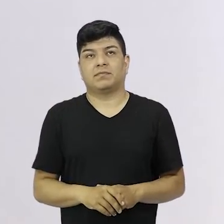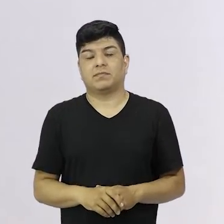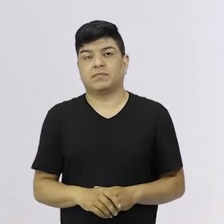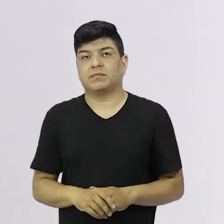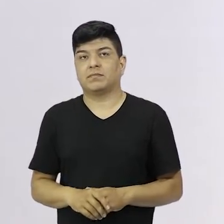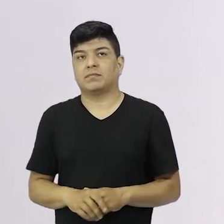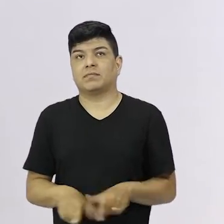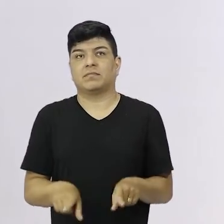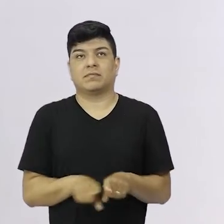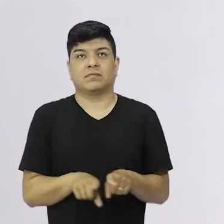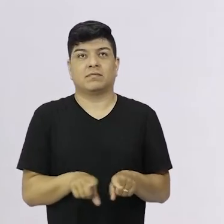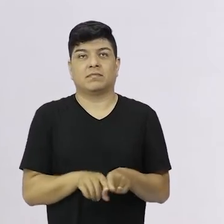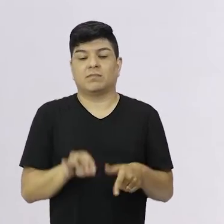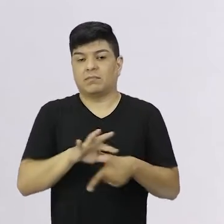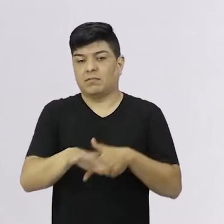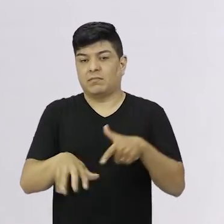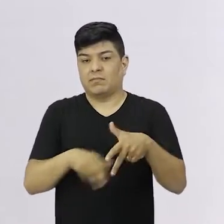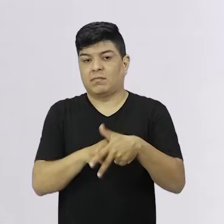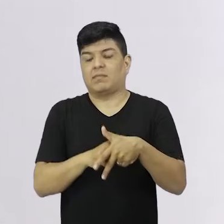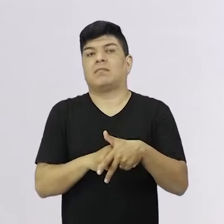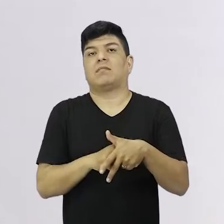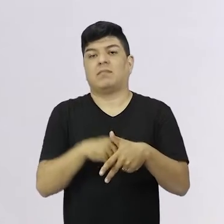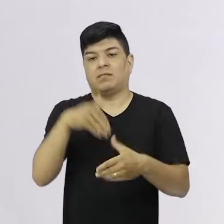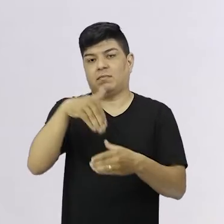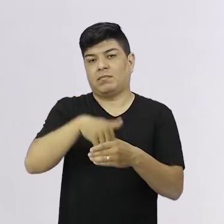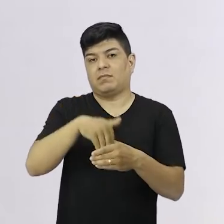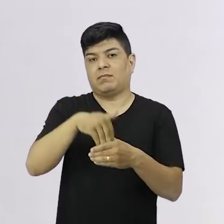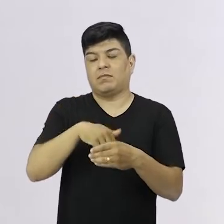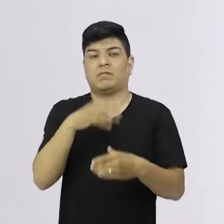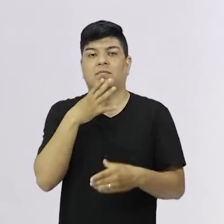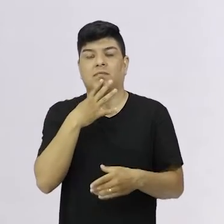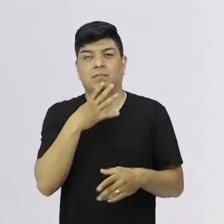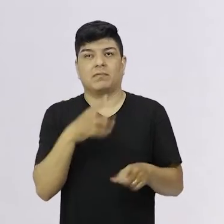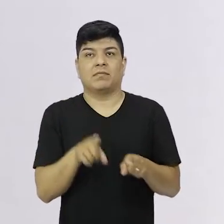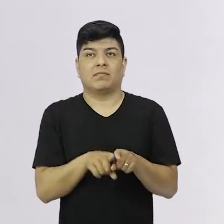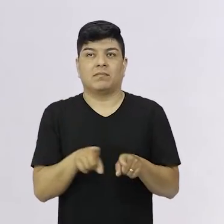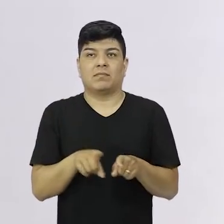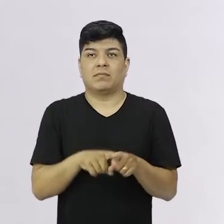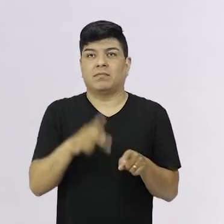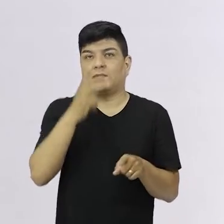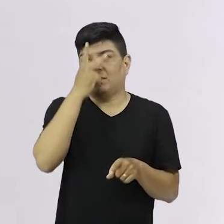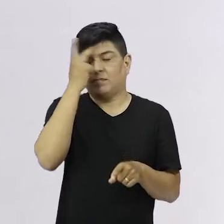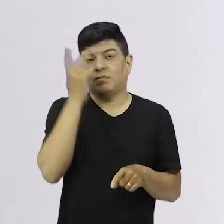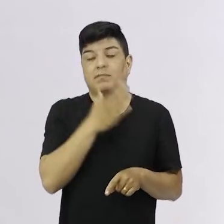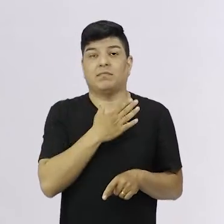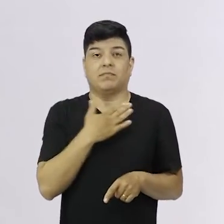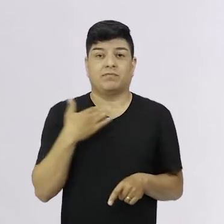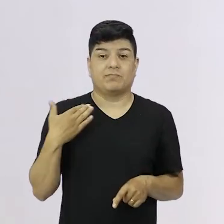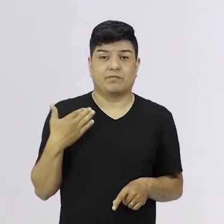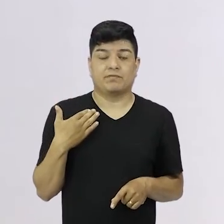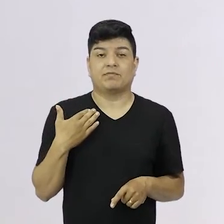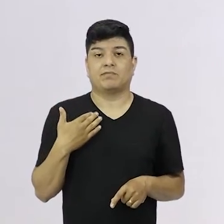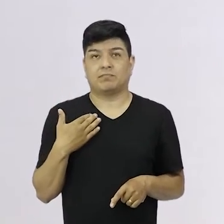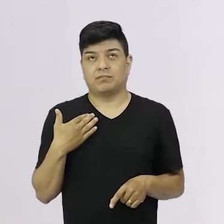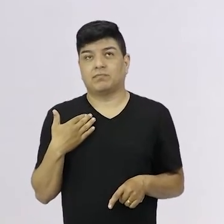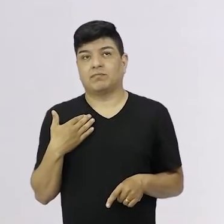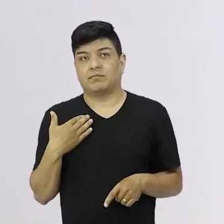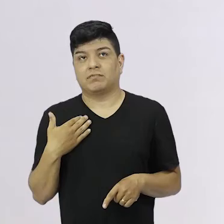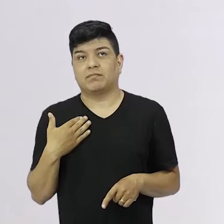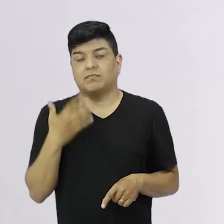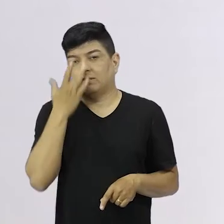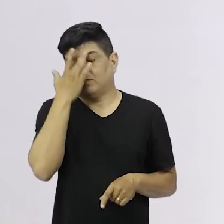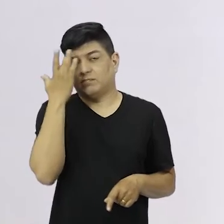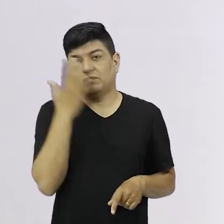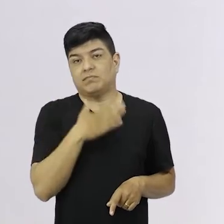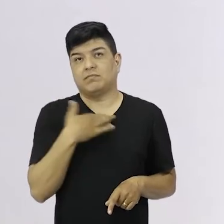para vocês também, a gente tem as fraudes eleitorais aí muito conhecidas, pessoas que morriam, né? Pessoas